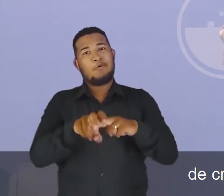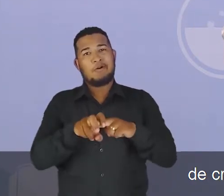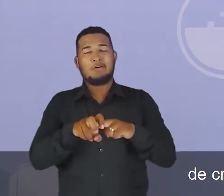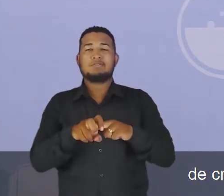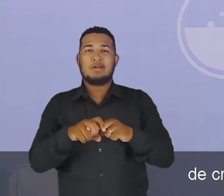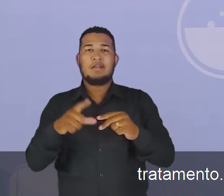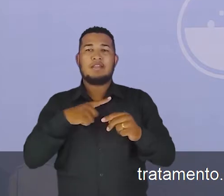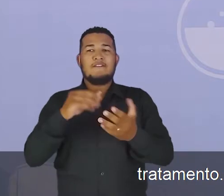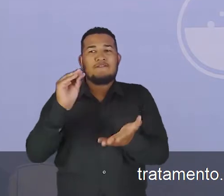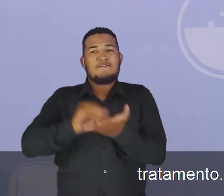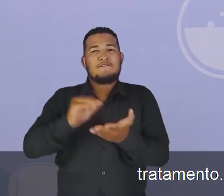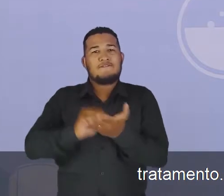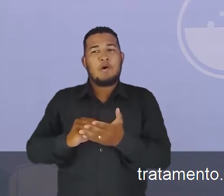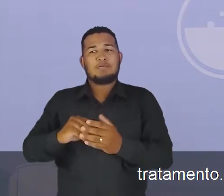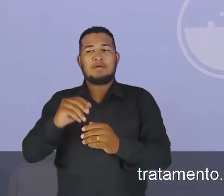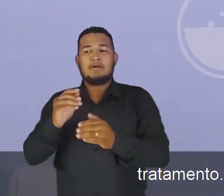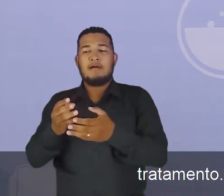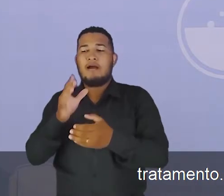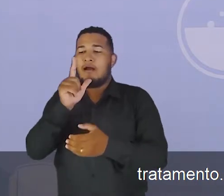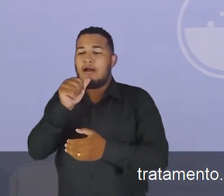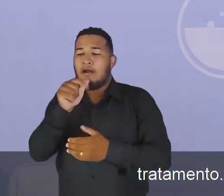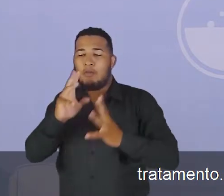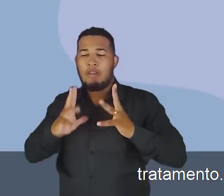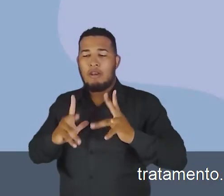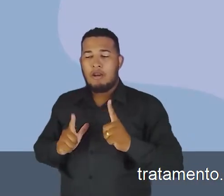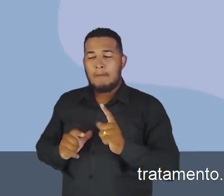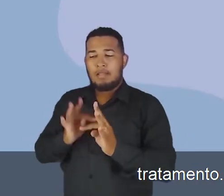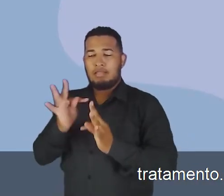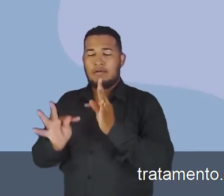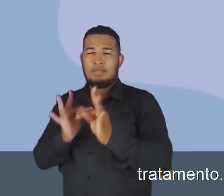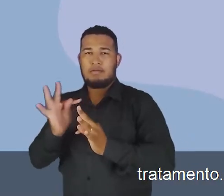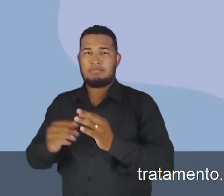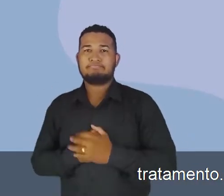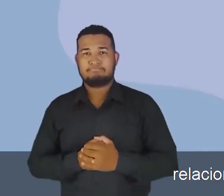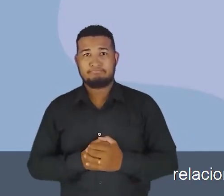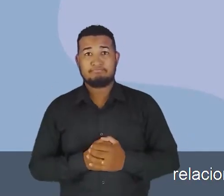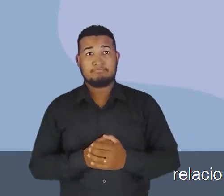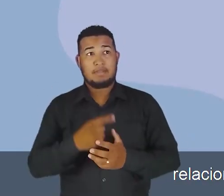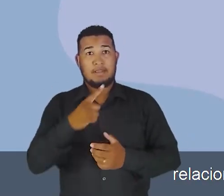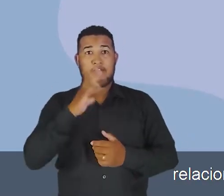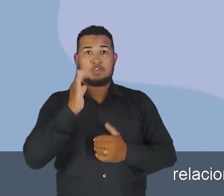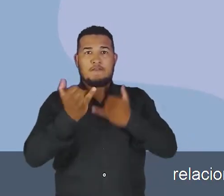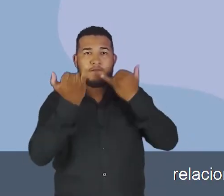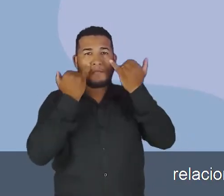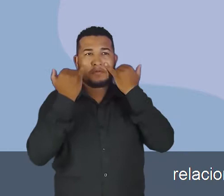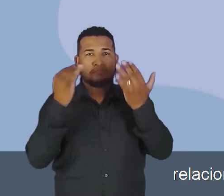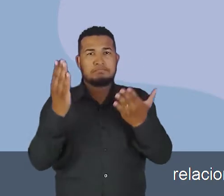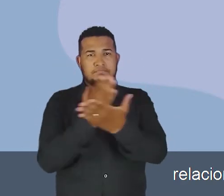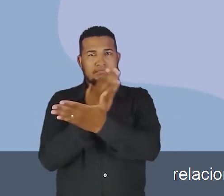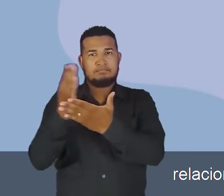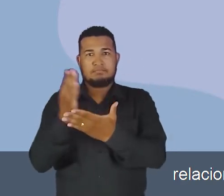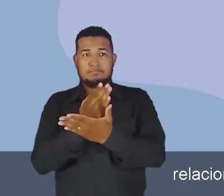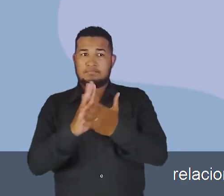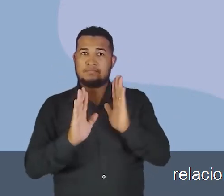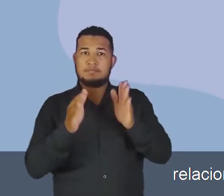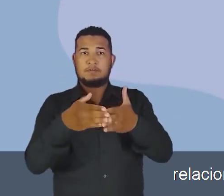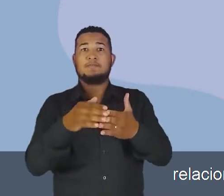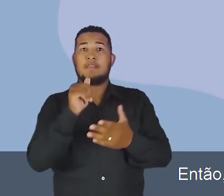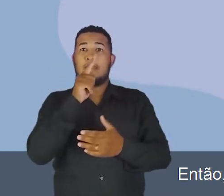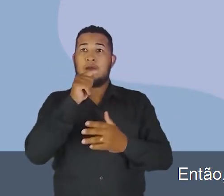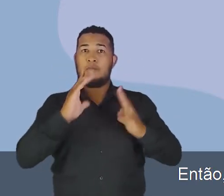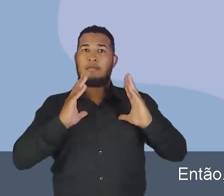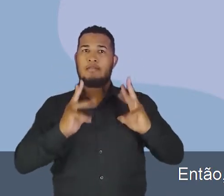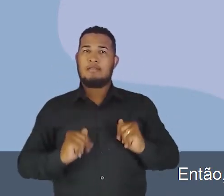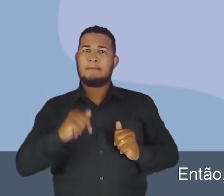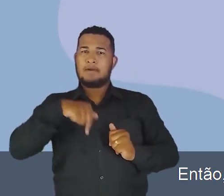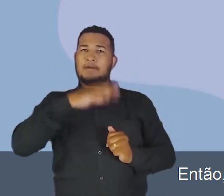falta desse tratamento. Então, observa aqui, na imagem nós temos aqui alguns dados relacionados à população abastecida de água tratada no